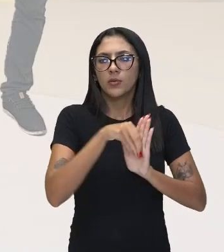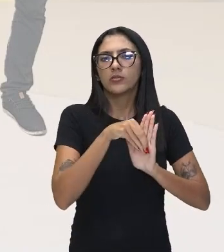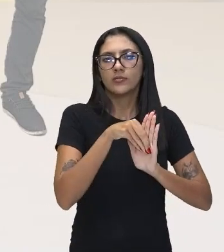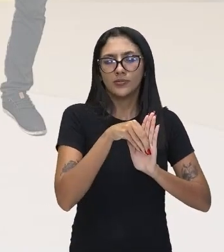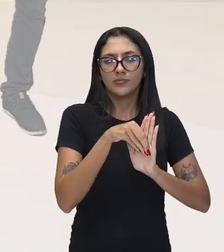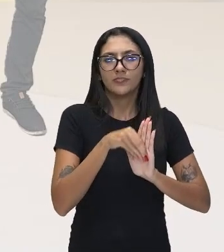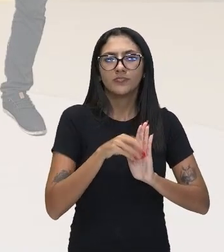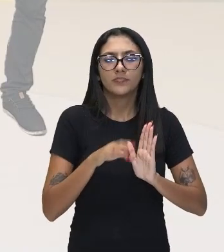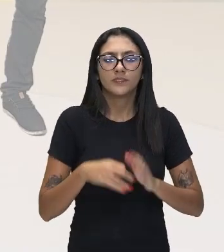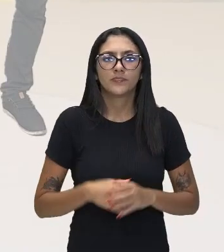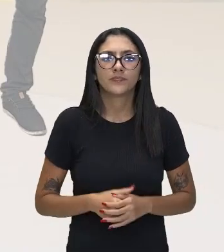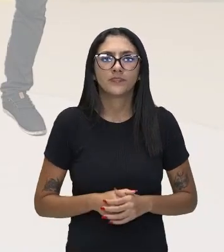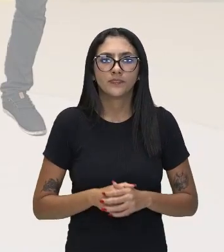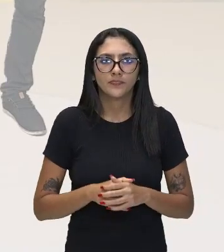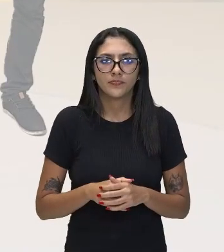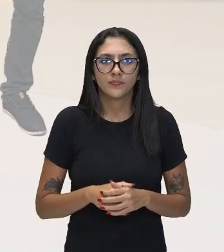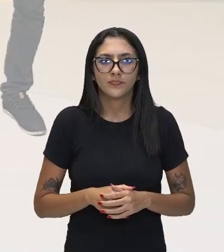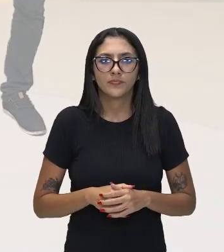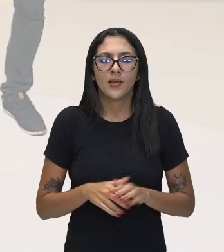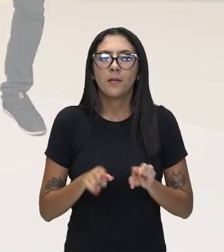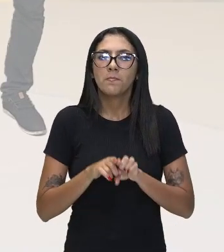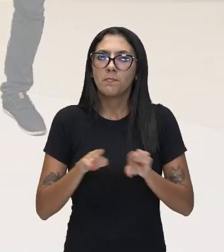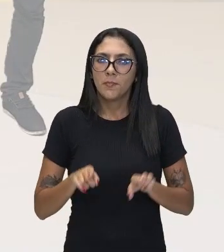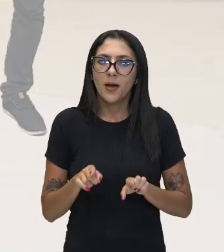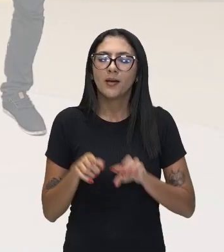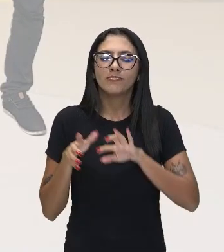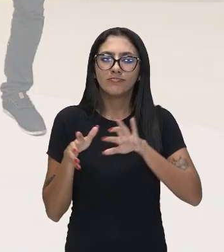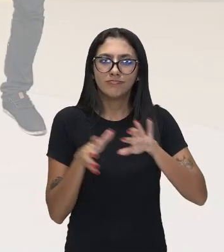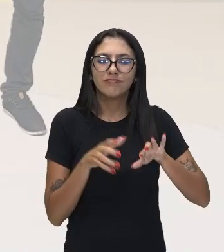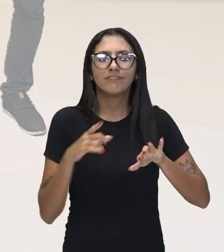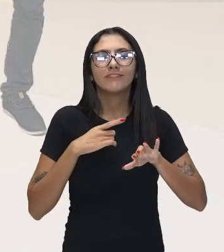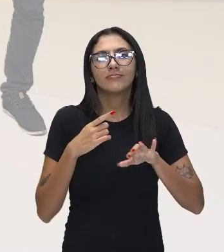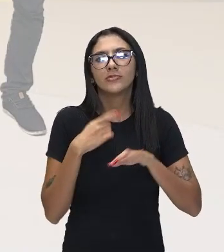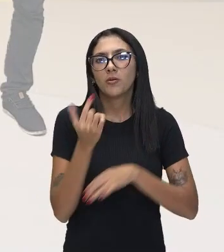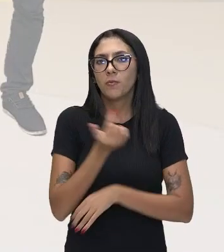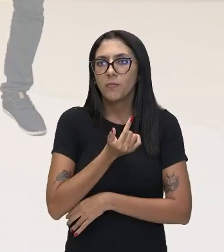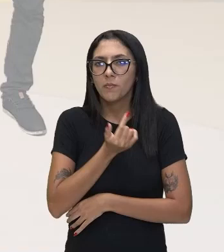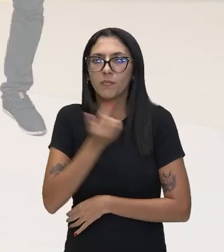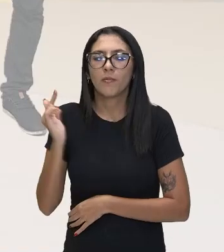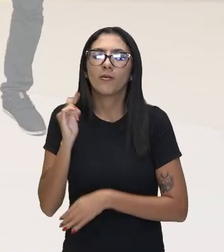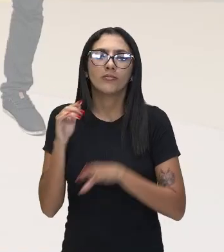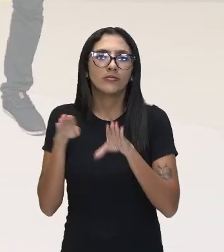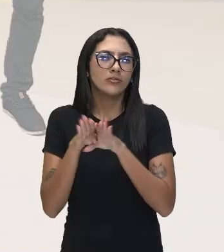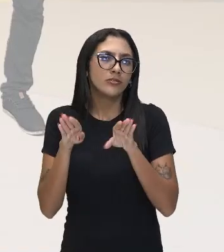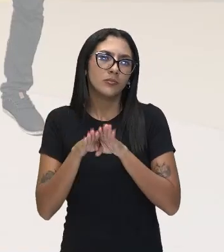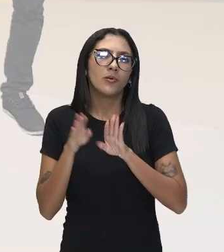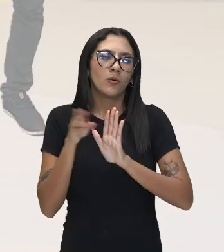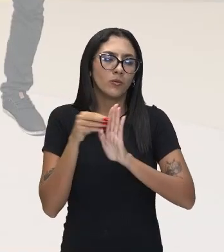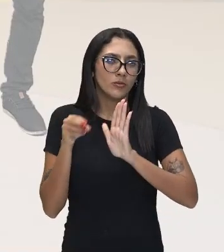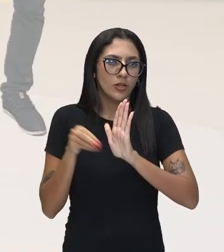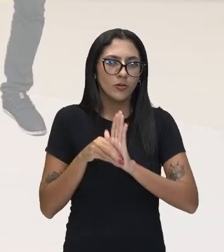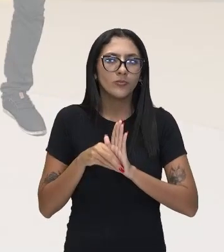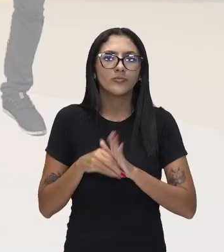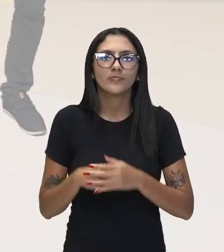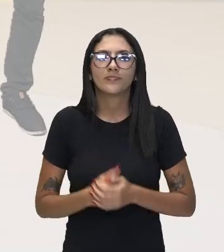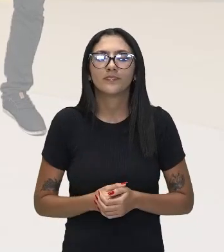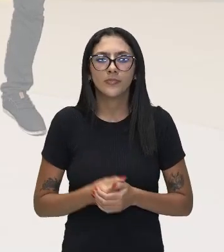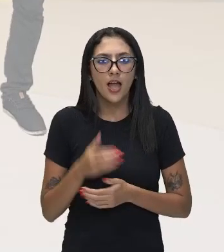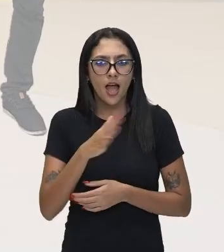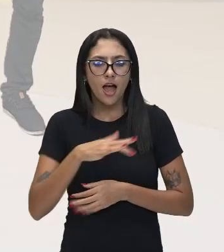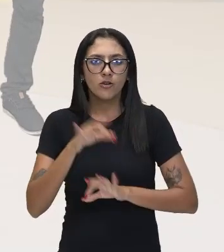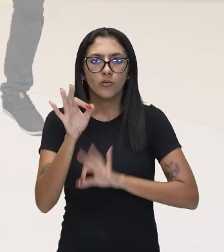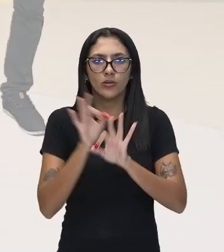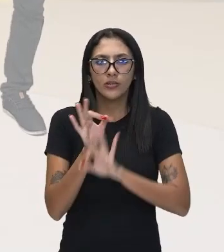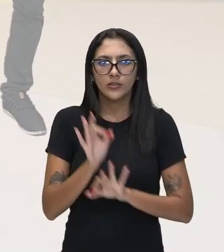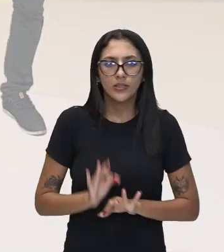ok? Mas nós temos mais uma questão da regionalização da Amazônia, né, professor Eberson? Não para, professor, a regionalização aqui,